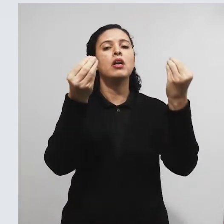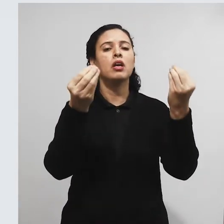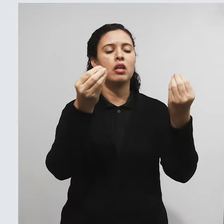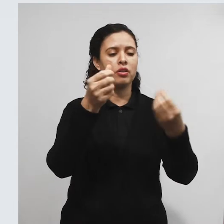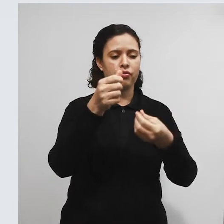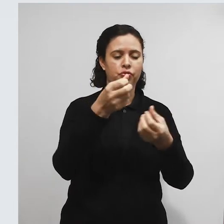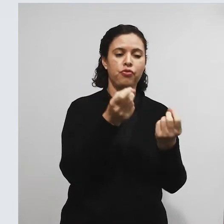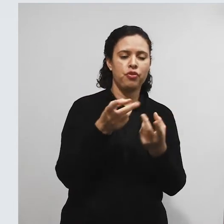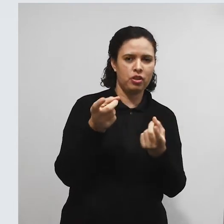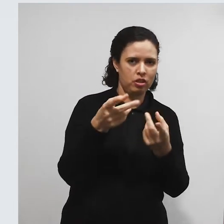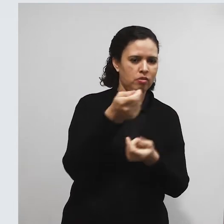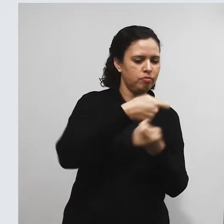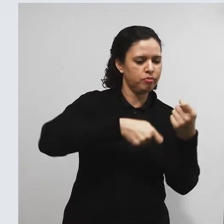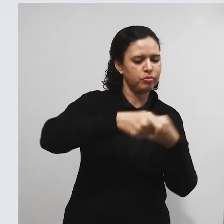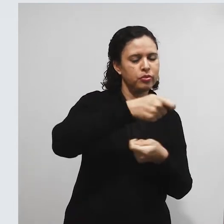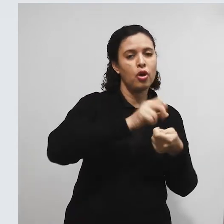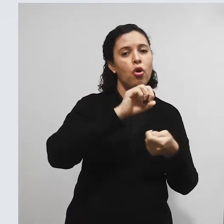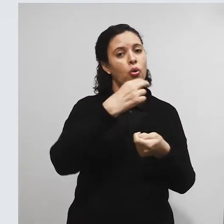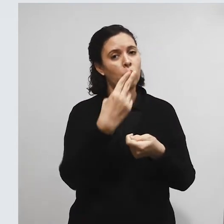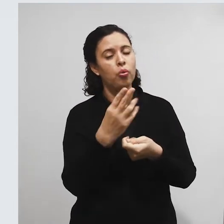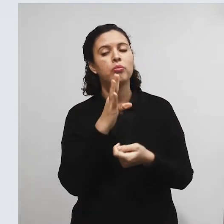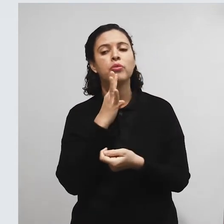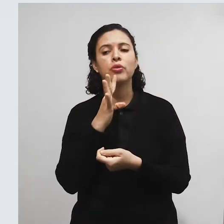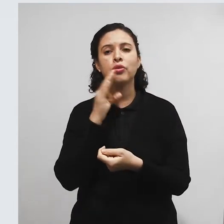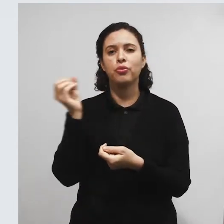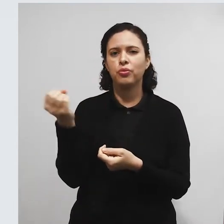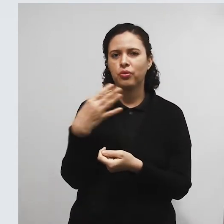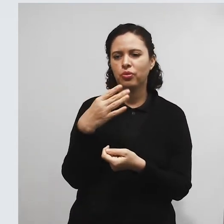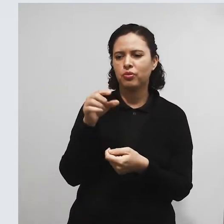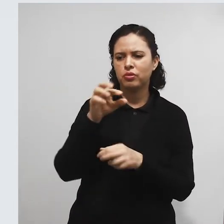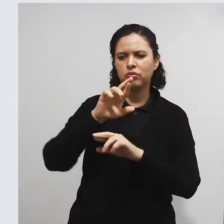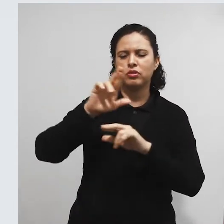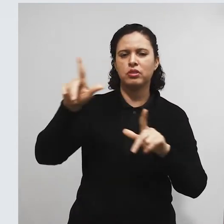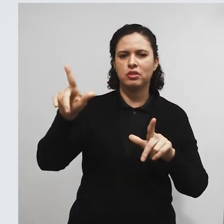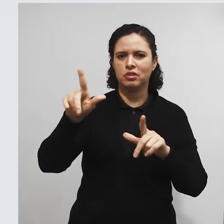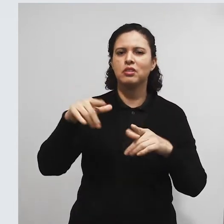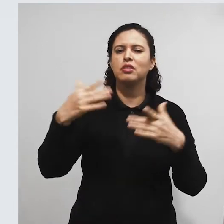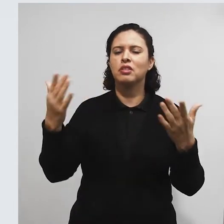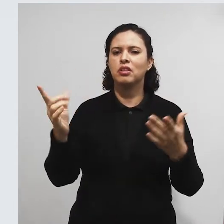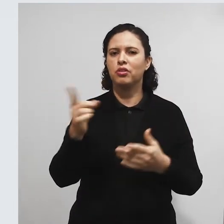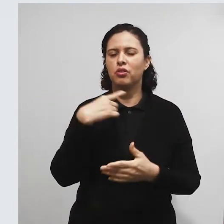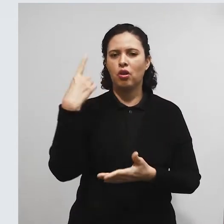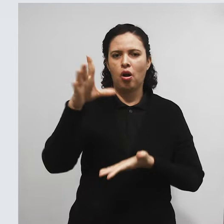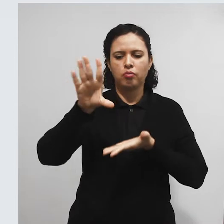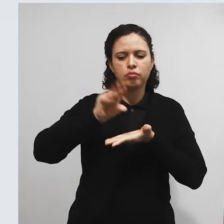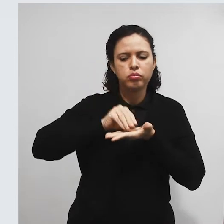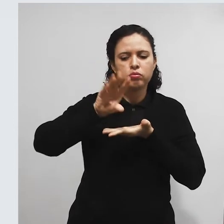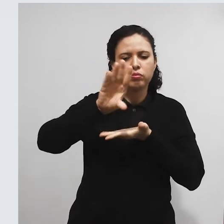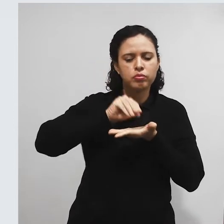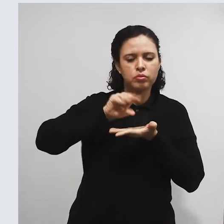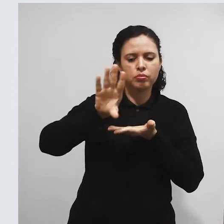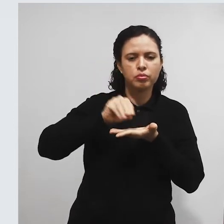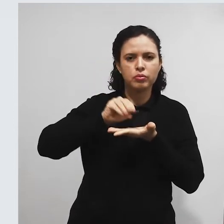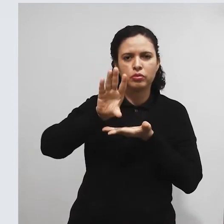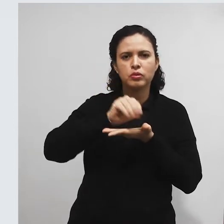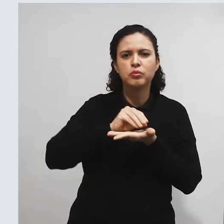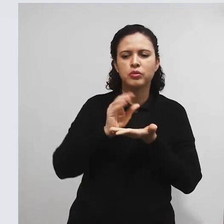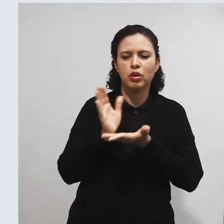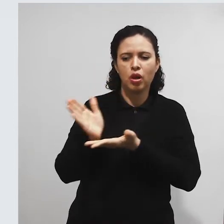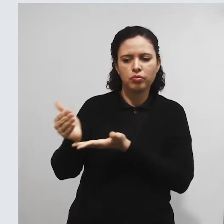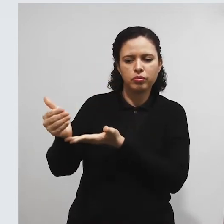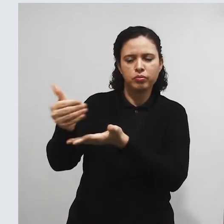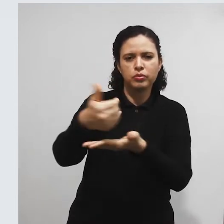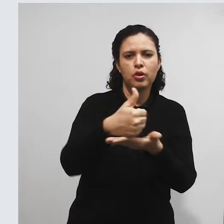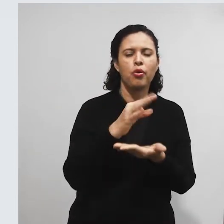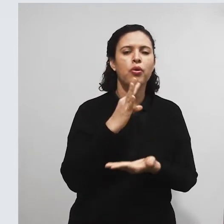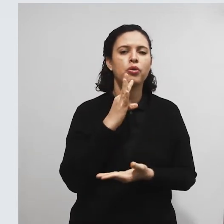ou pelo conhecimento do diferente, pelo conhecimento do outro. E a partir disso nós fomos acumulando registros,